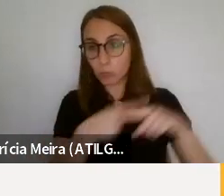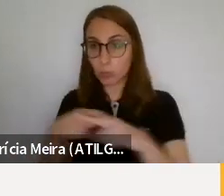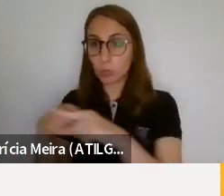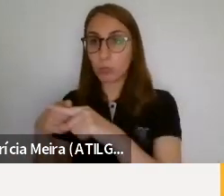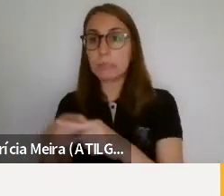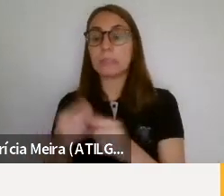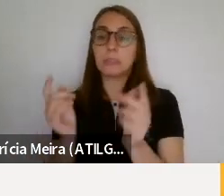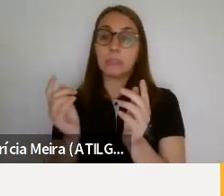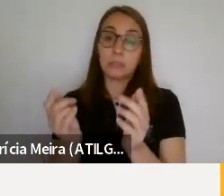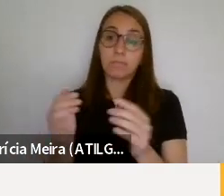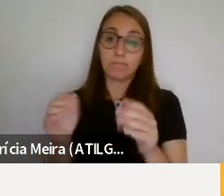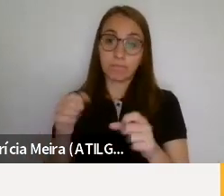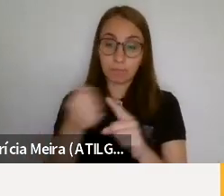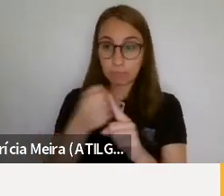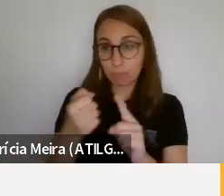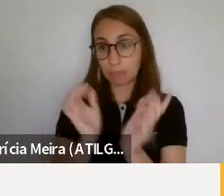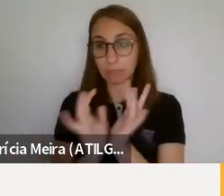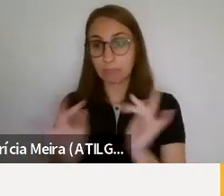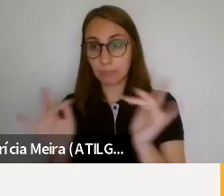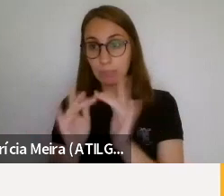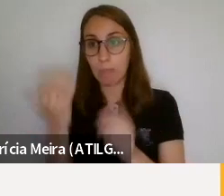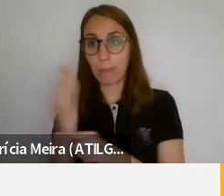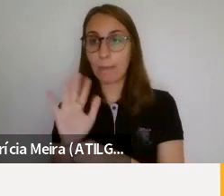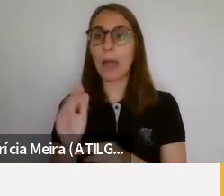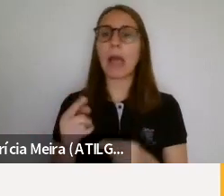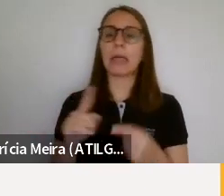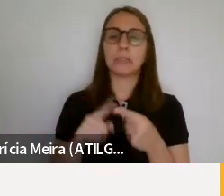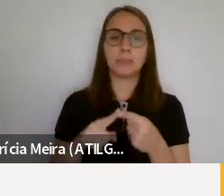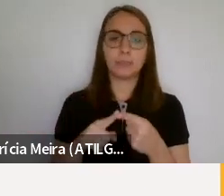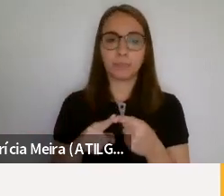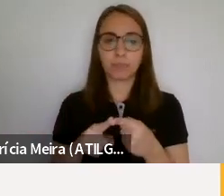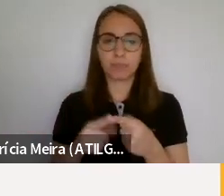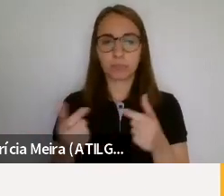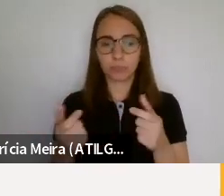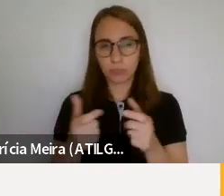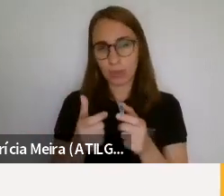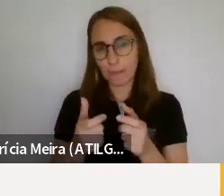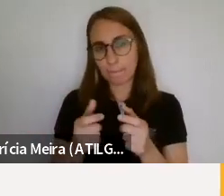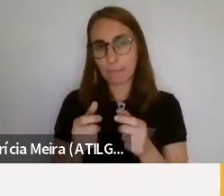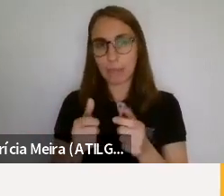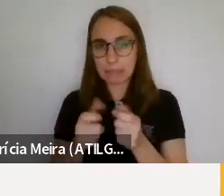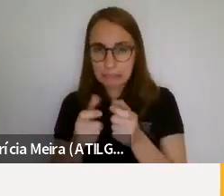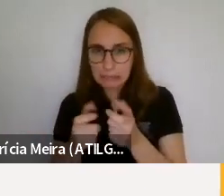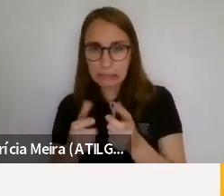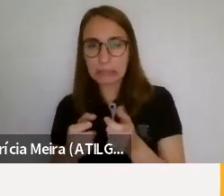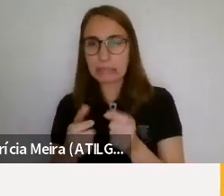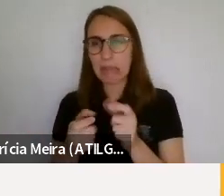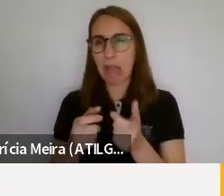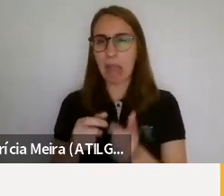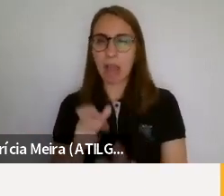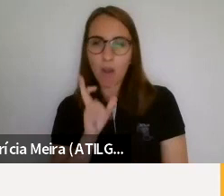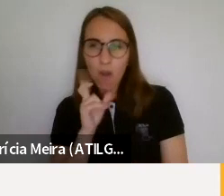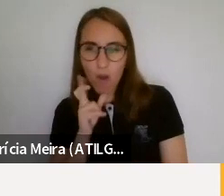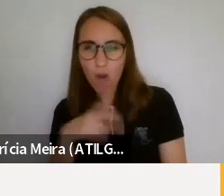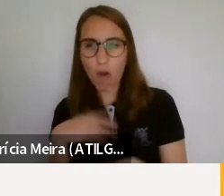desde mensagens que são mais iradas, com mais rudes,